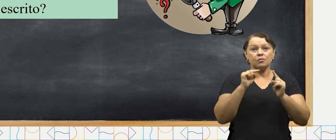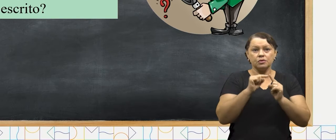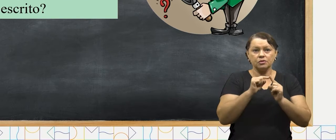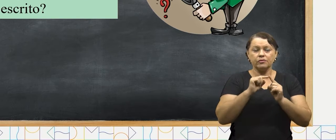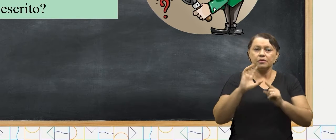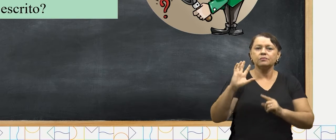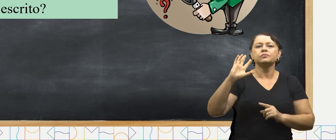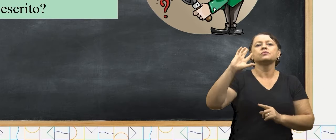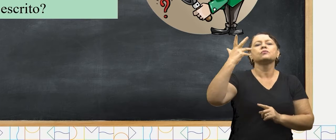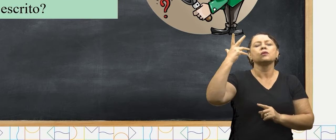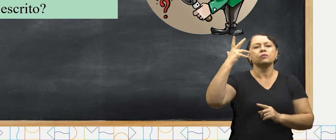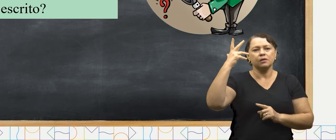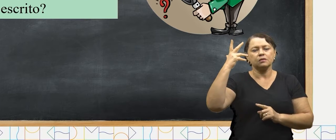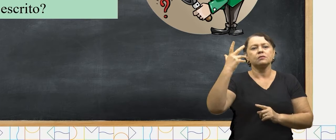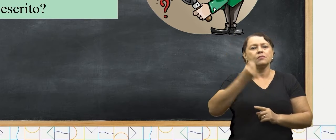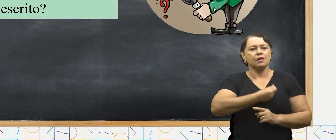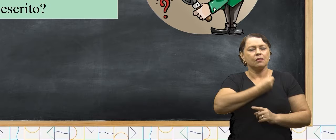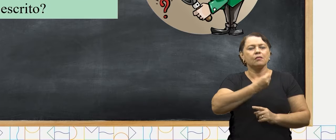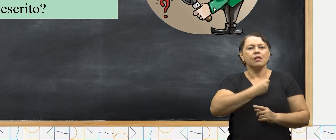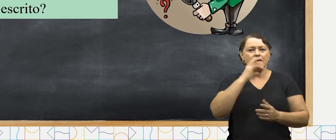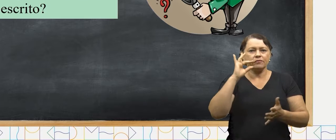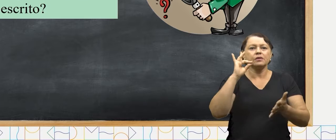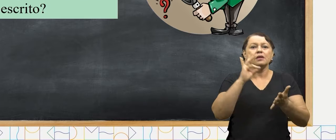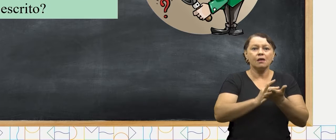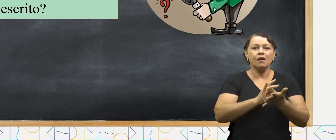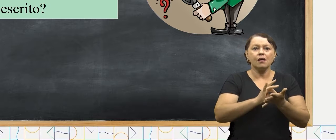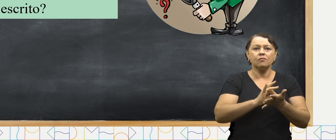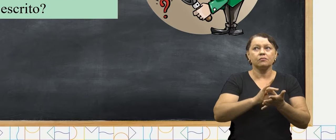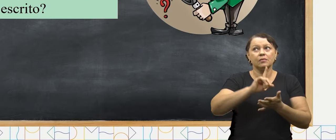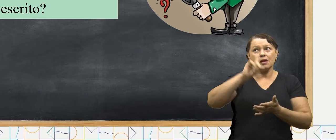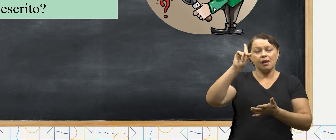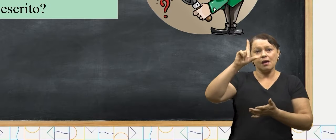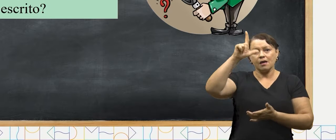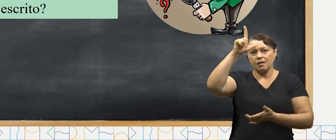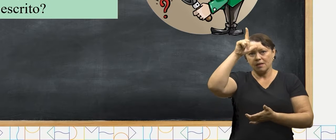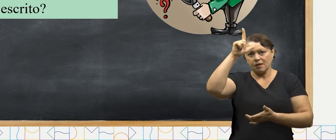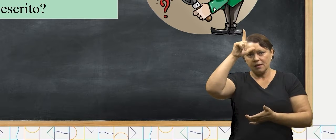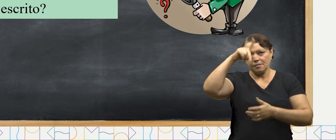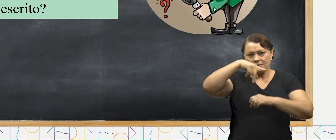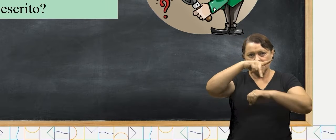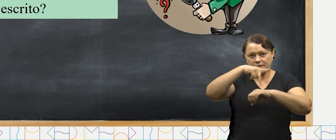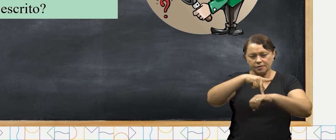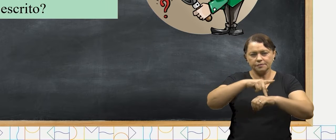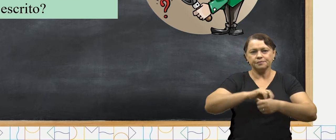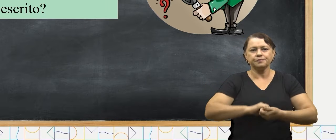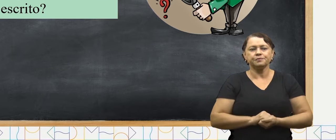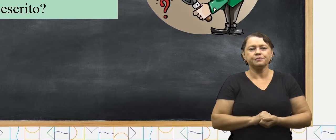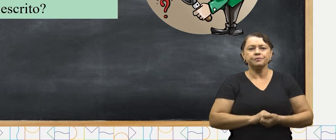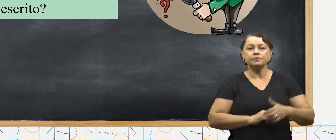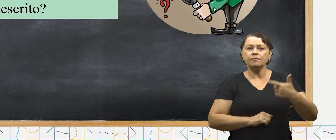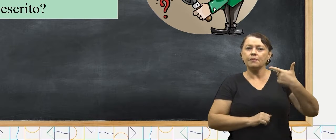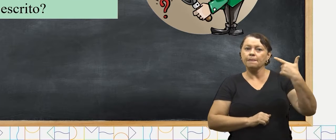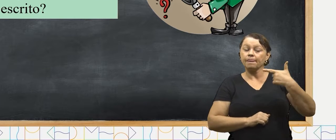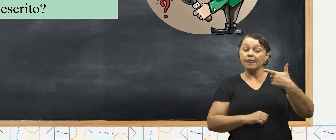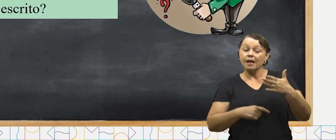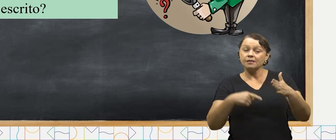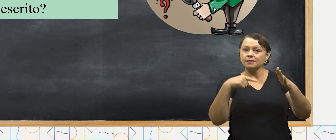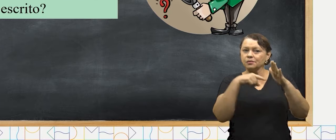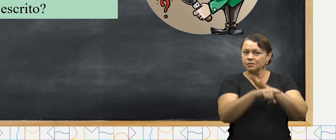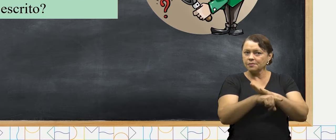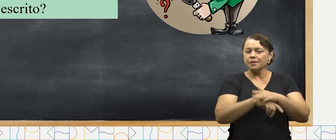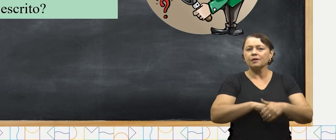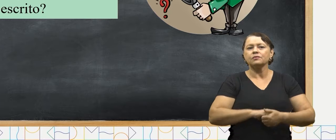um acontecimento da vida real que aconteceu lá na Alemanha. Segunda pergunta que eu tenho a fazer a você,